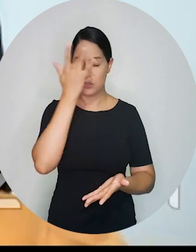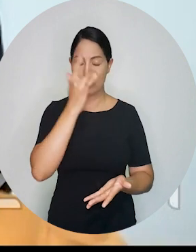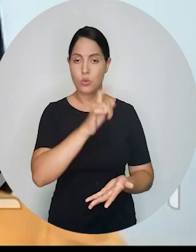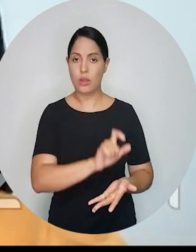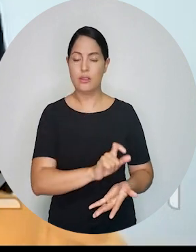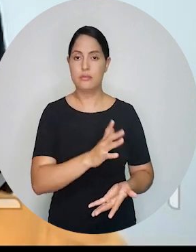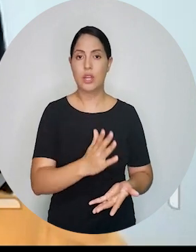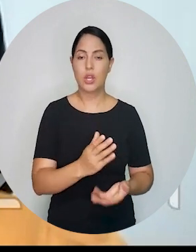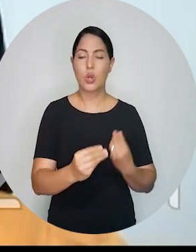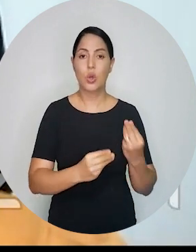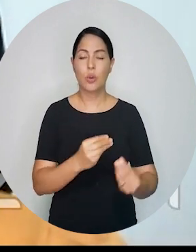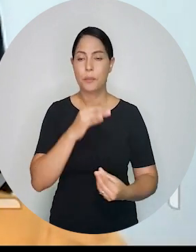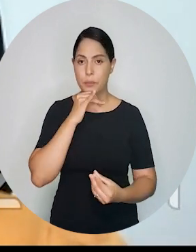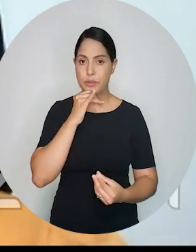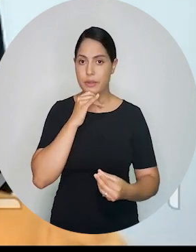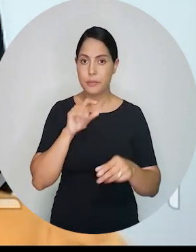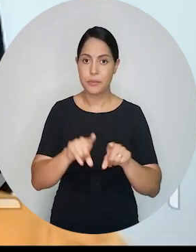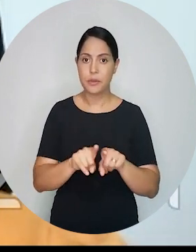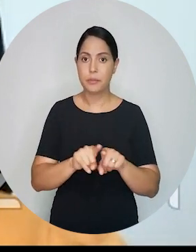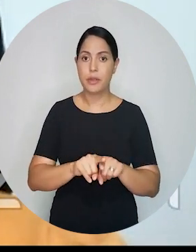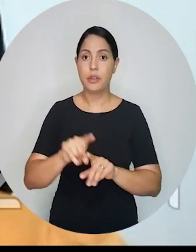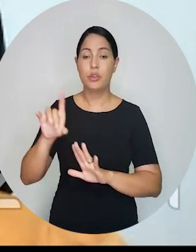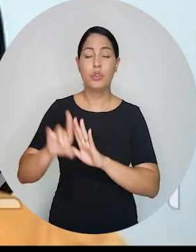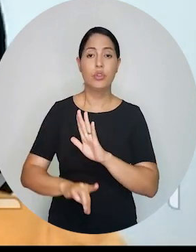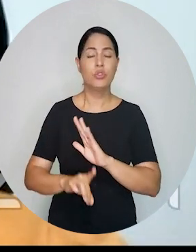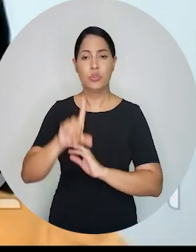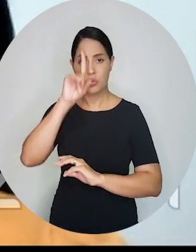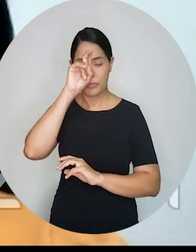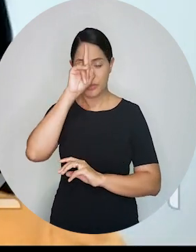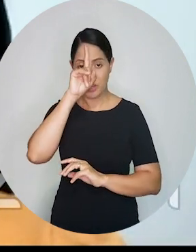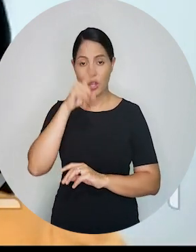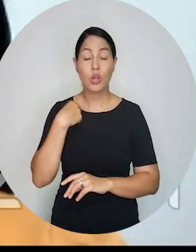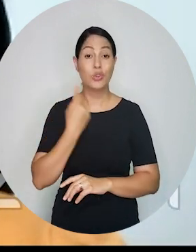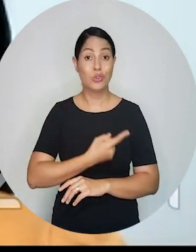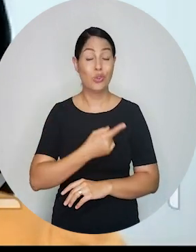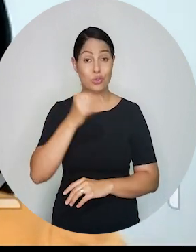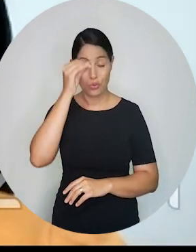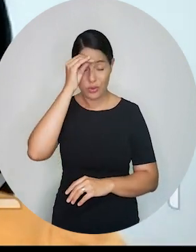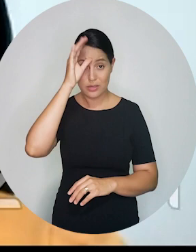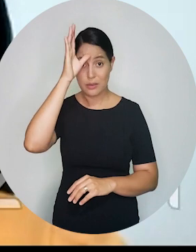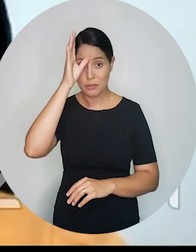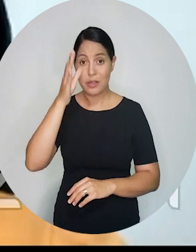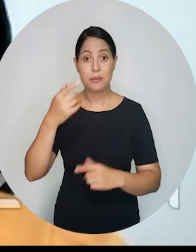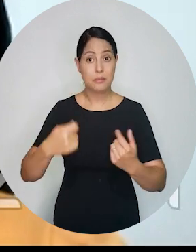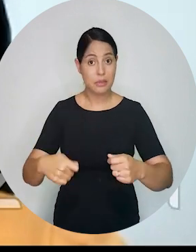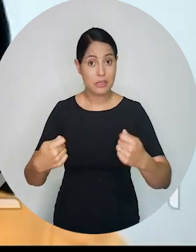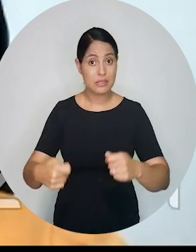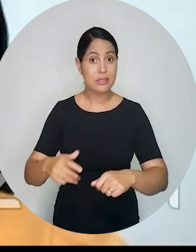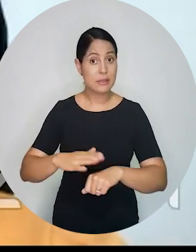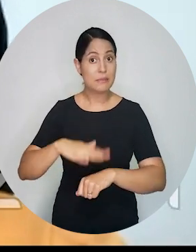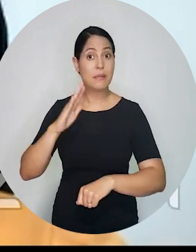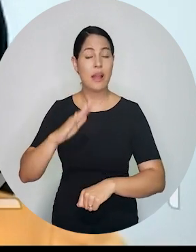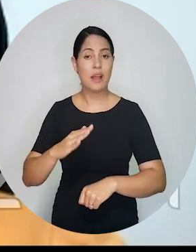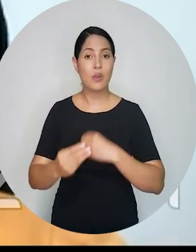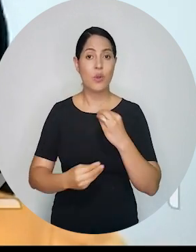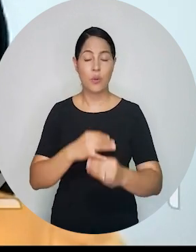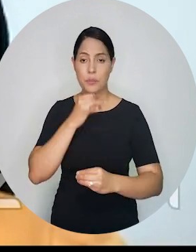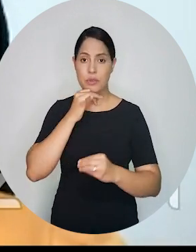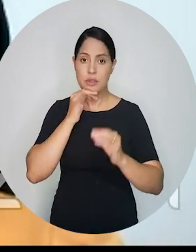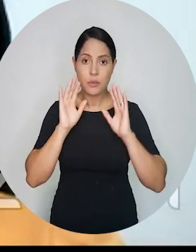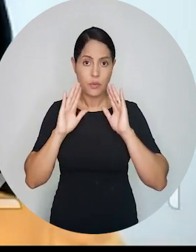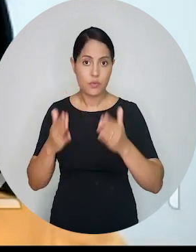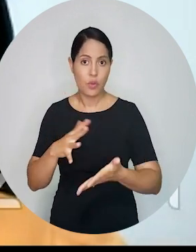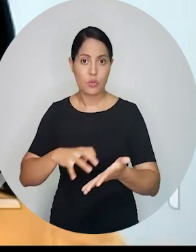dados pessoais, né? Quando se trata do direito hospitalar, você tem que conhecer de uma forma mais abrangente. Você vai conhecer